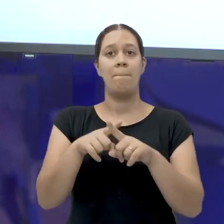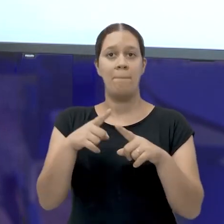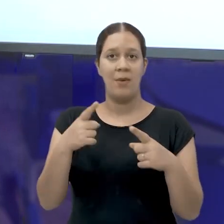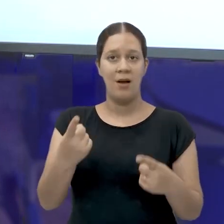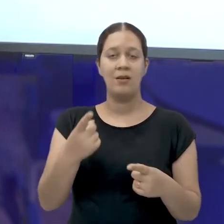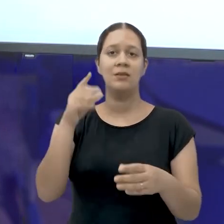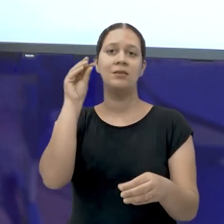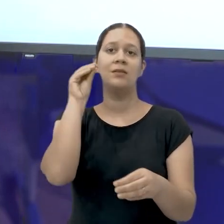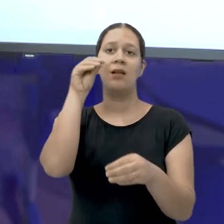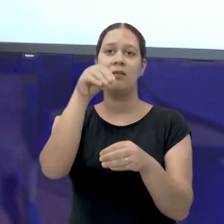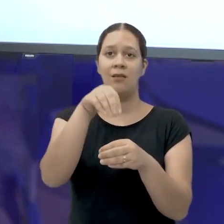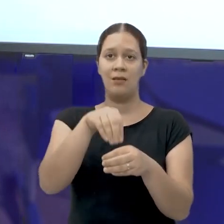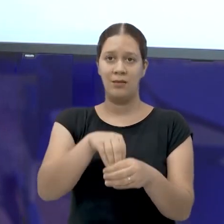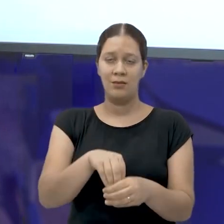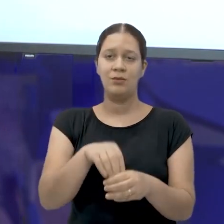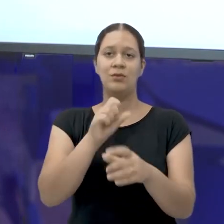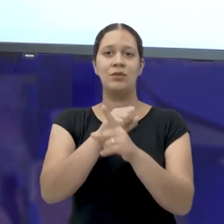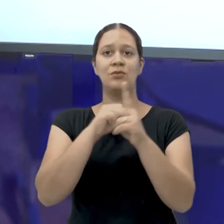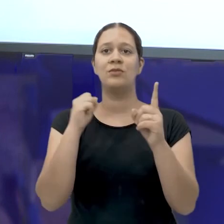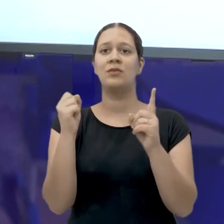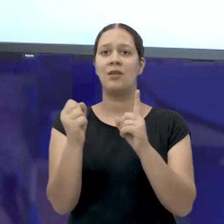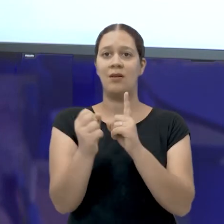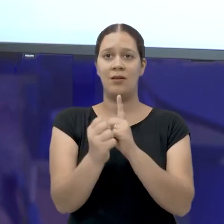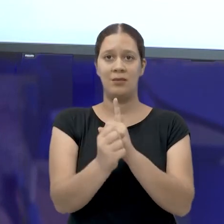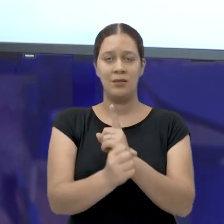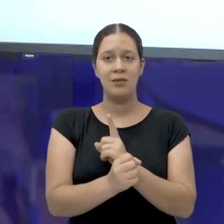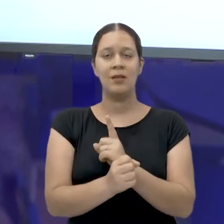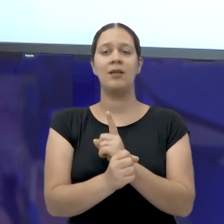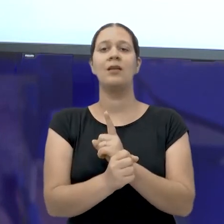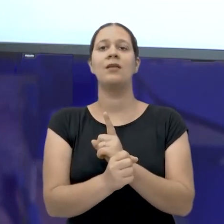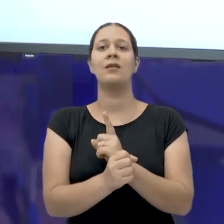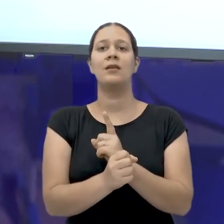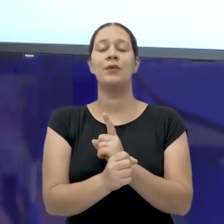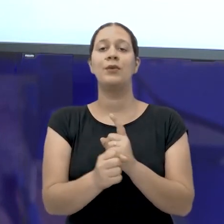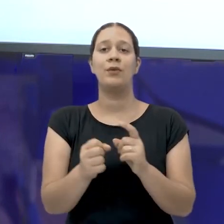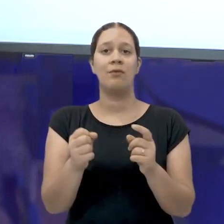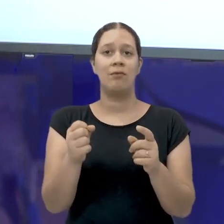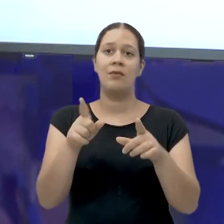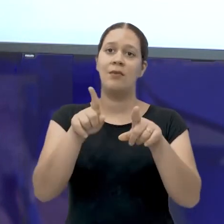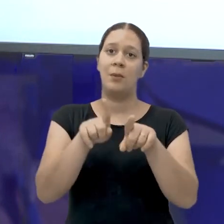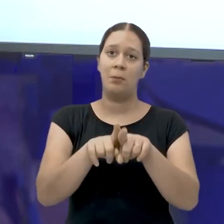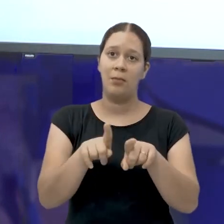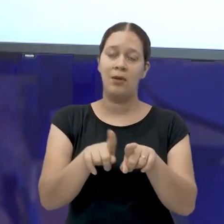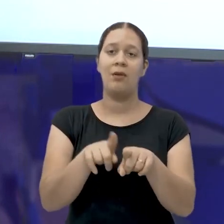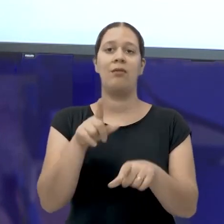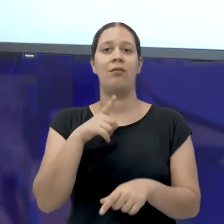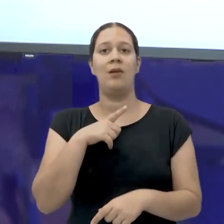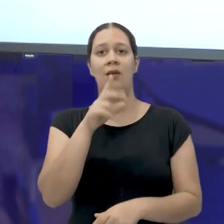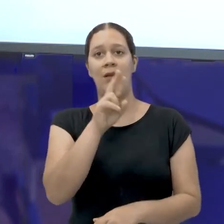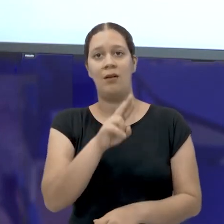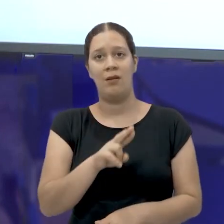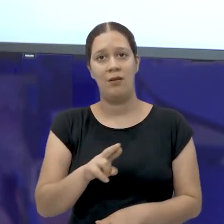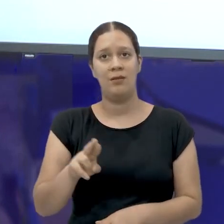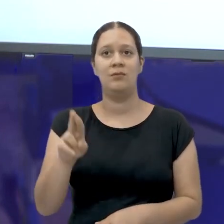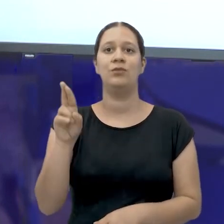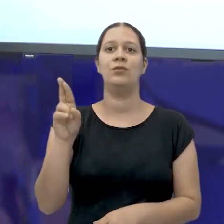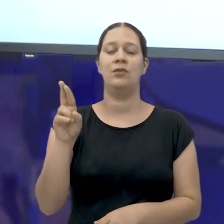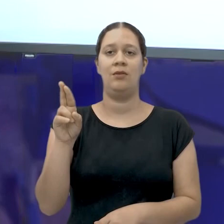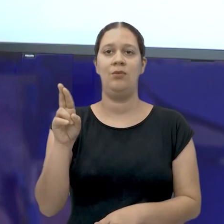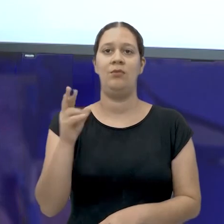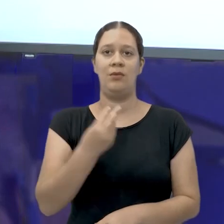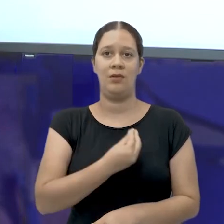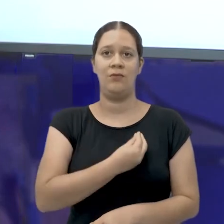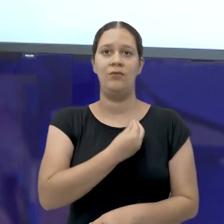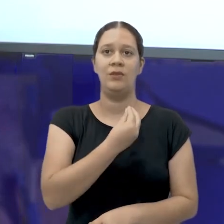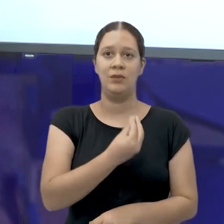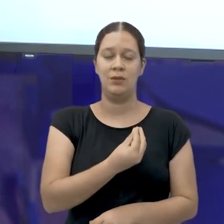em realidades que são permeadas por essa questão do religioso, da expressão religiosa. Pois